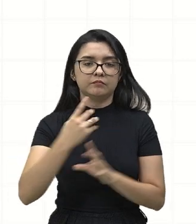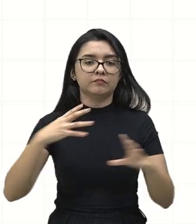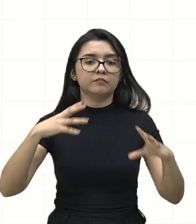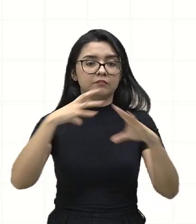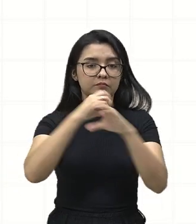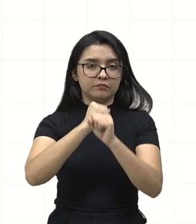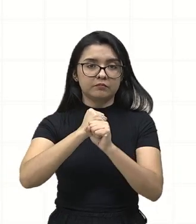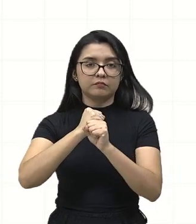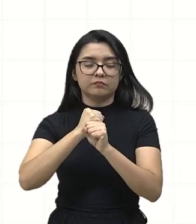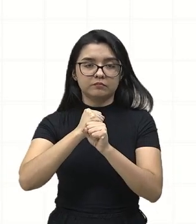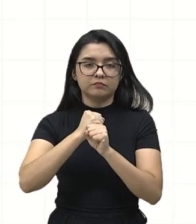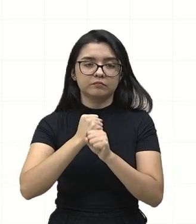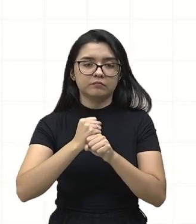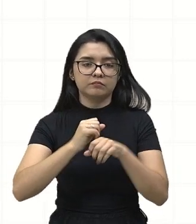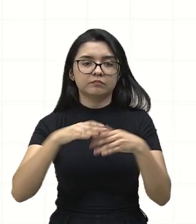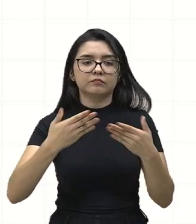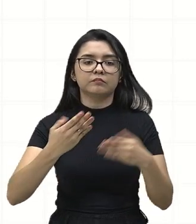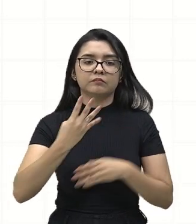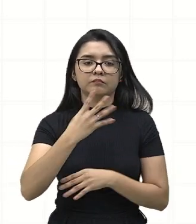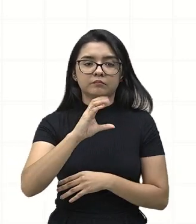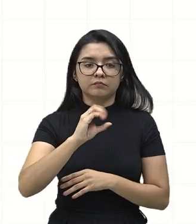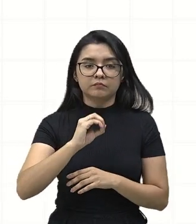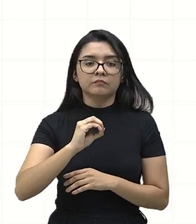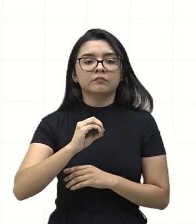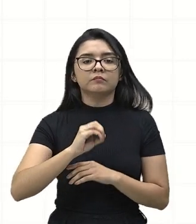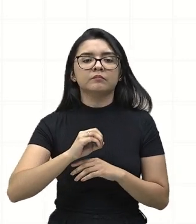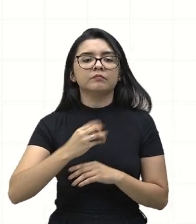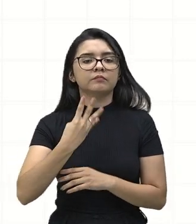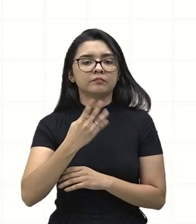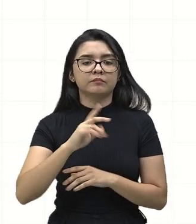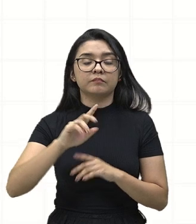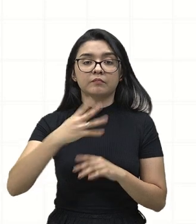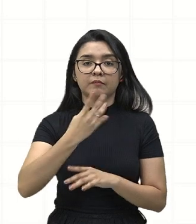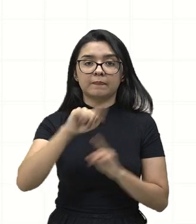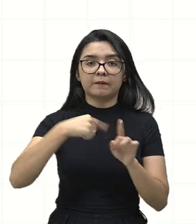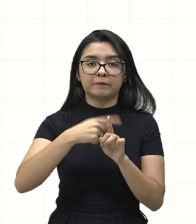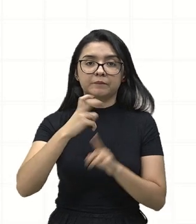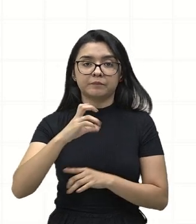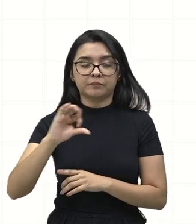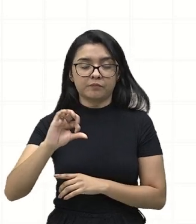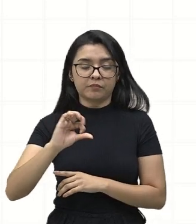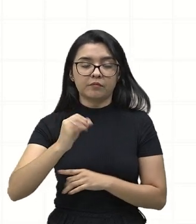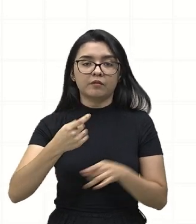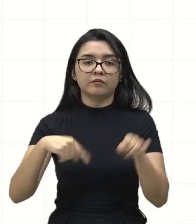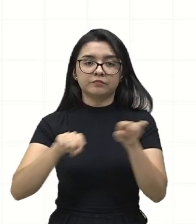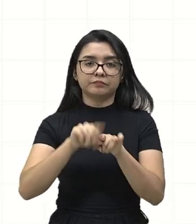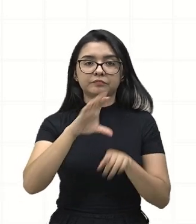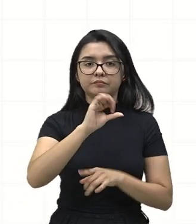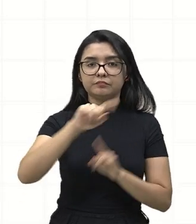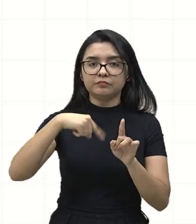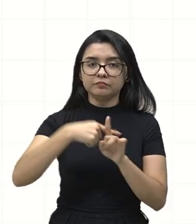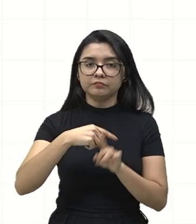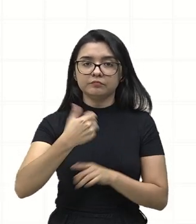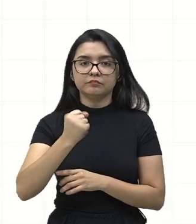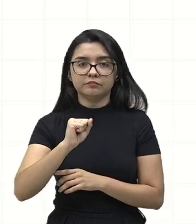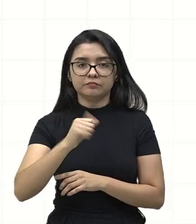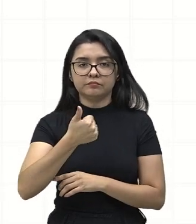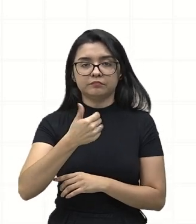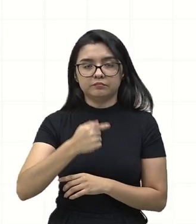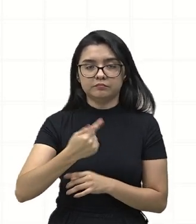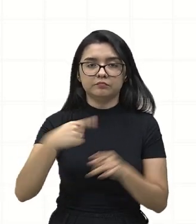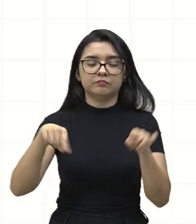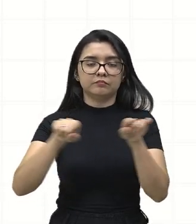mais 1. 4 mais 0, 4. 4 mais 5, 9. 9 mais 8,